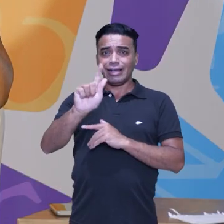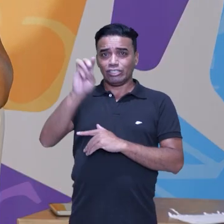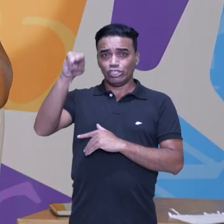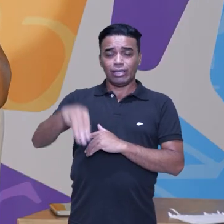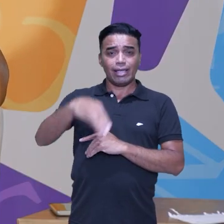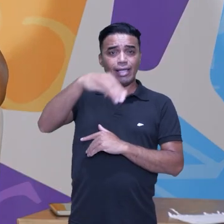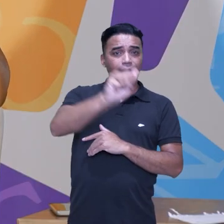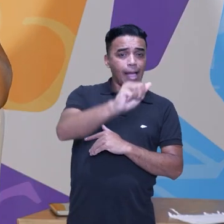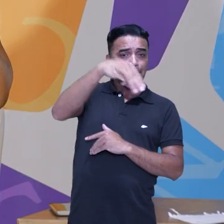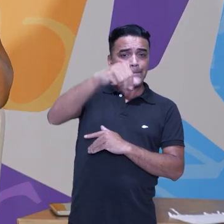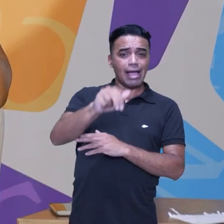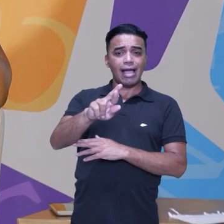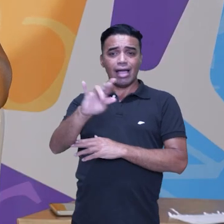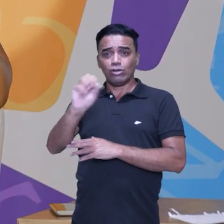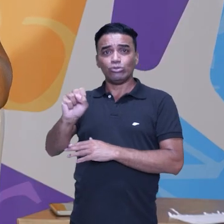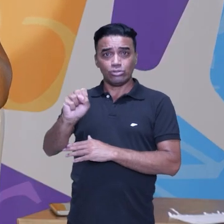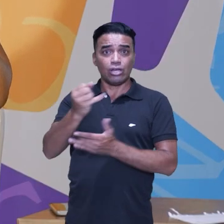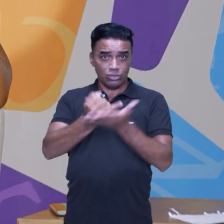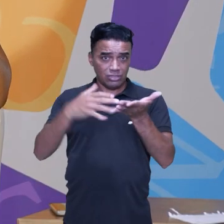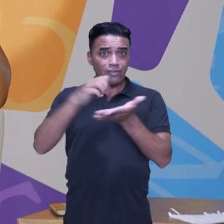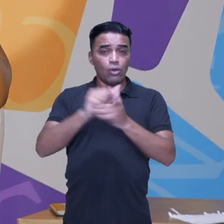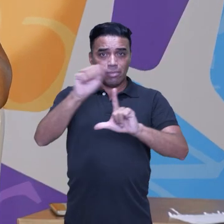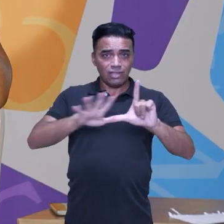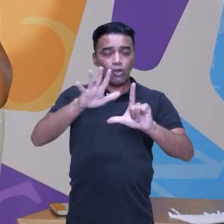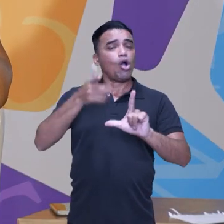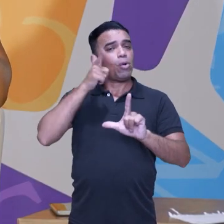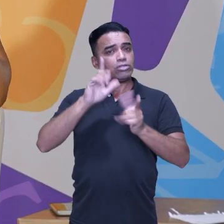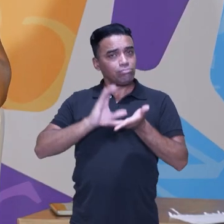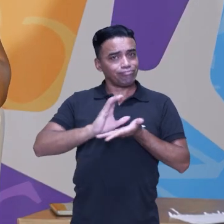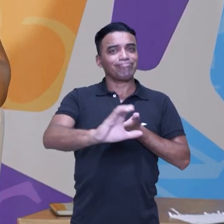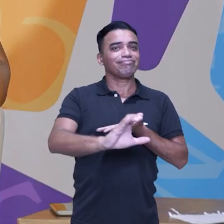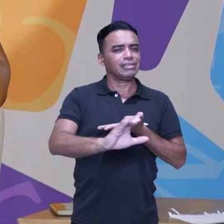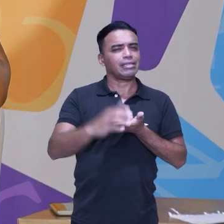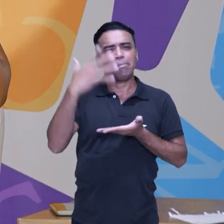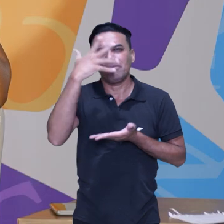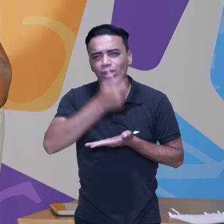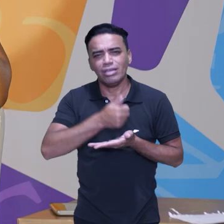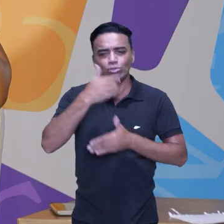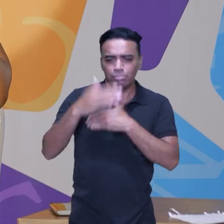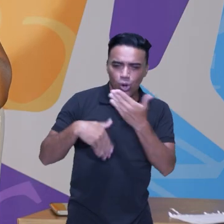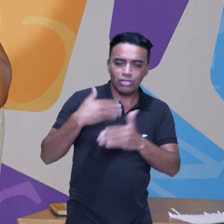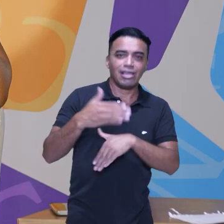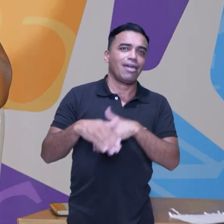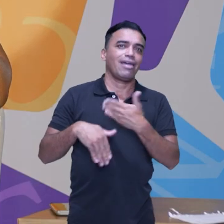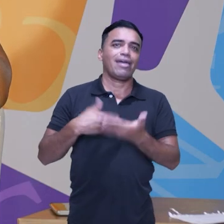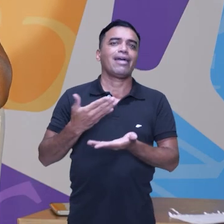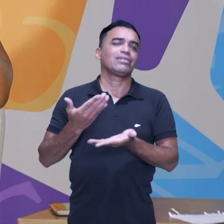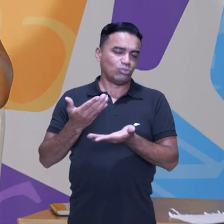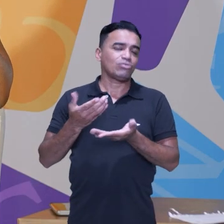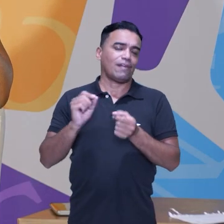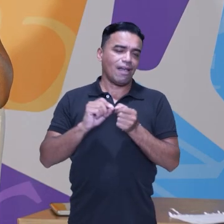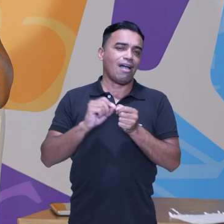se inscreveu na plataforma e foi contemplado e fez um belíssimo trabalho, acho que ainda está em processo, né? de